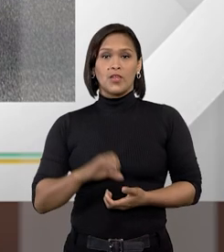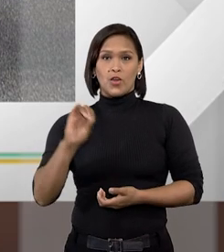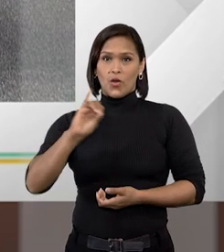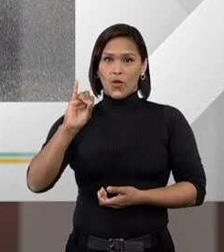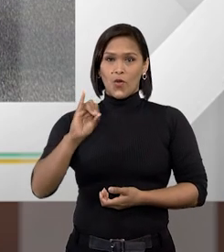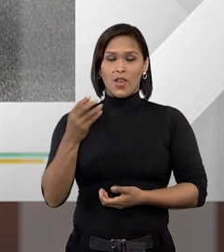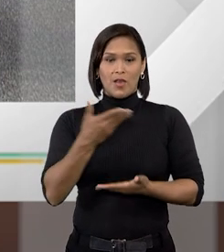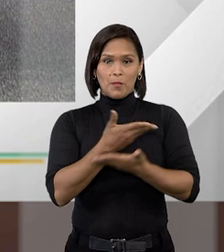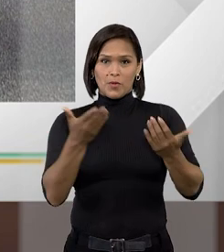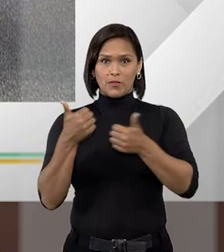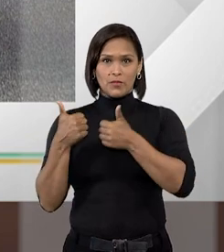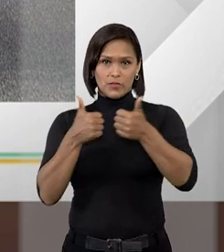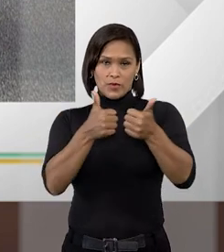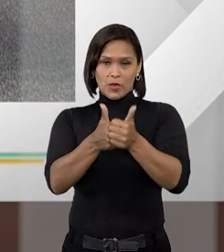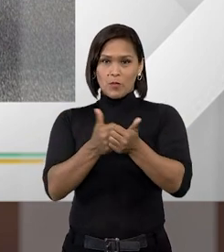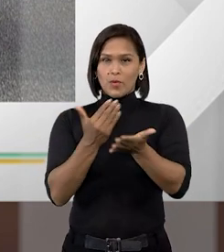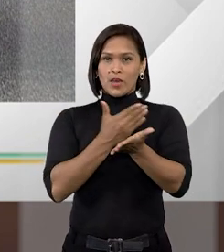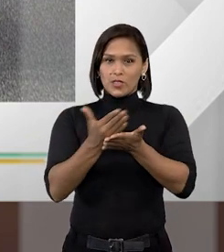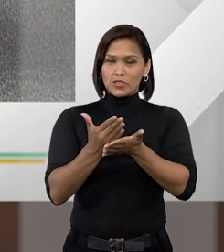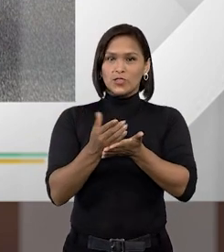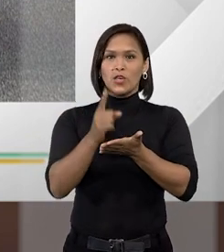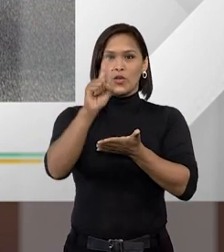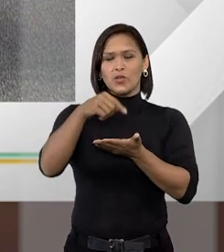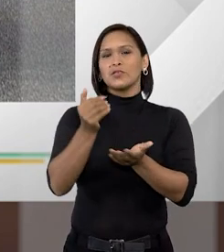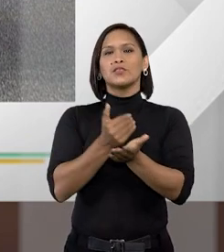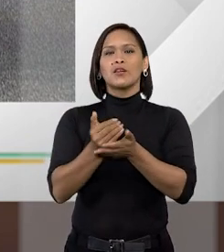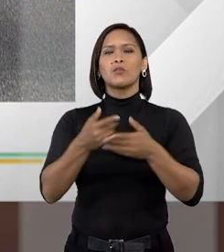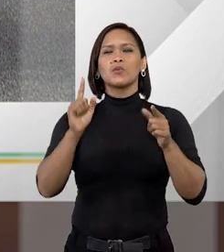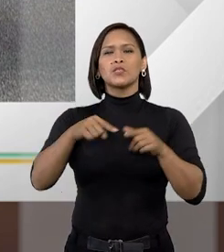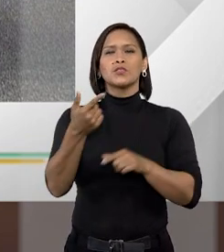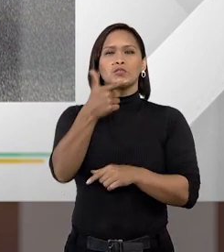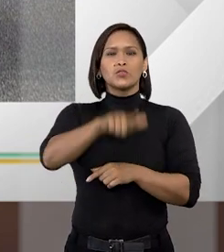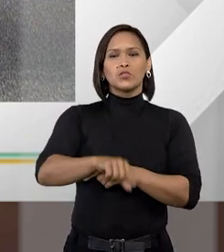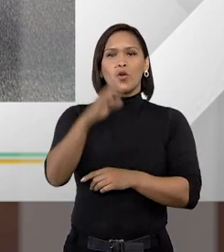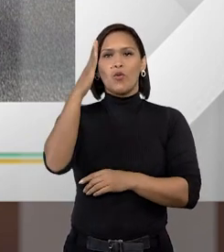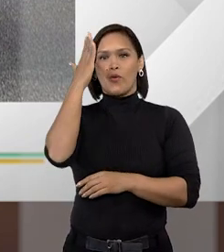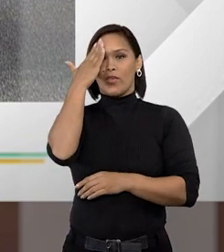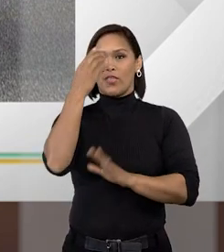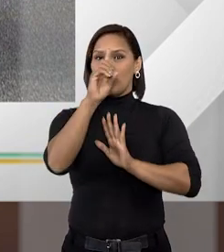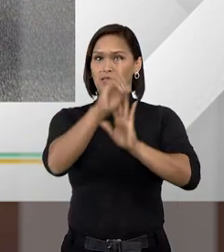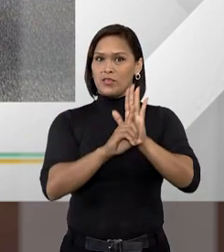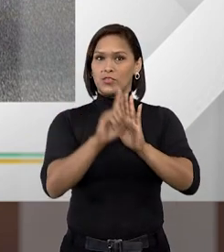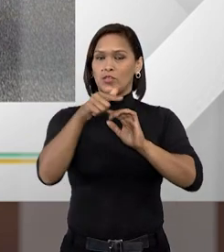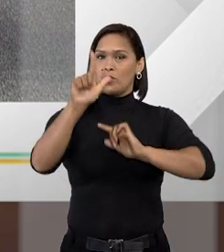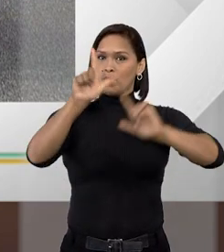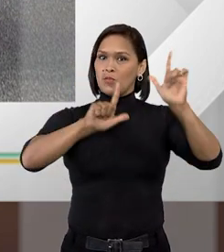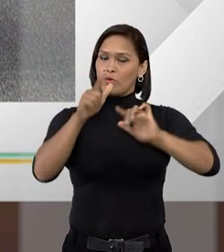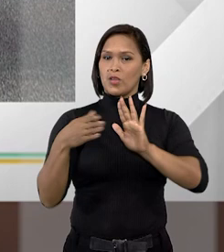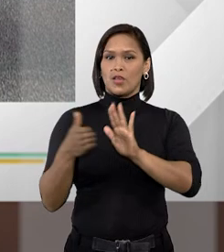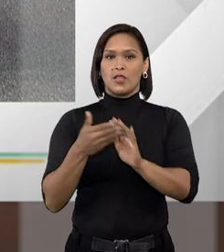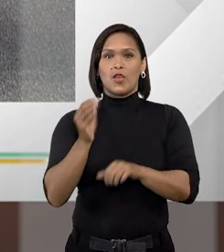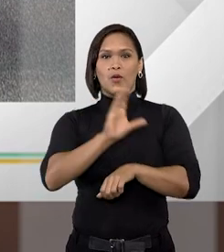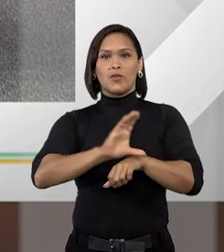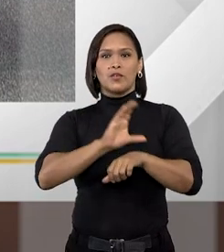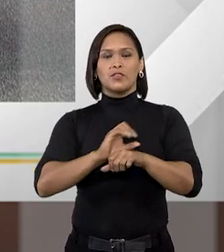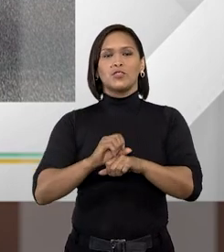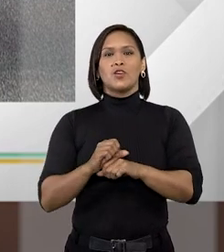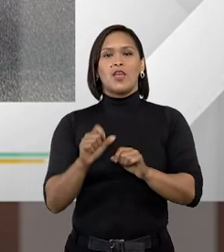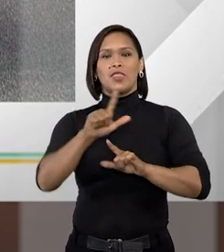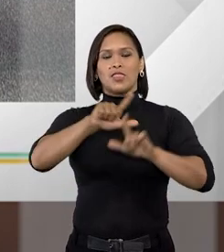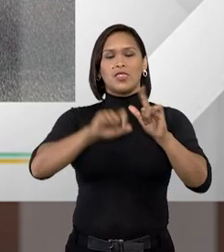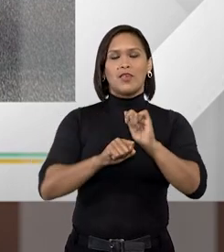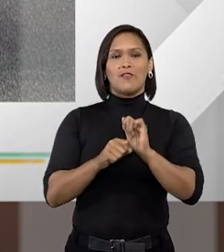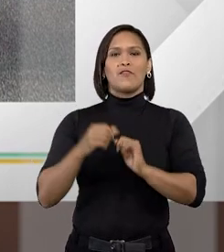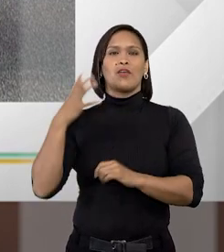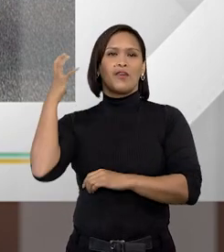Olá, para você que nos acompanha a partir de agora, está começando mais um Entender Direito, um programa da Coordenadoria de TV e